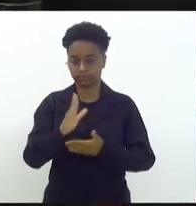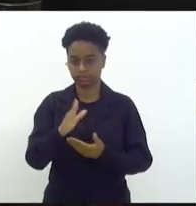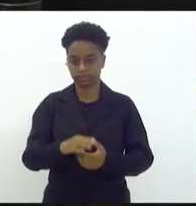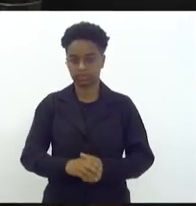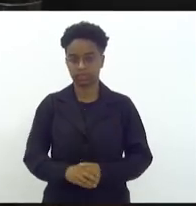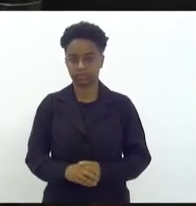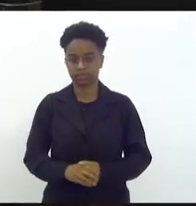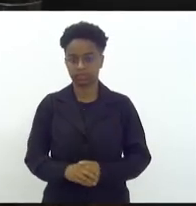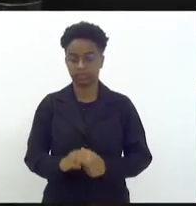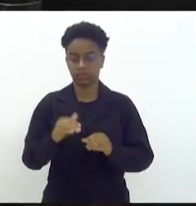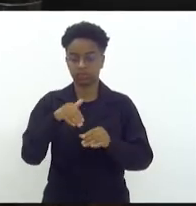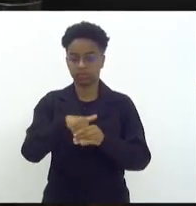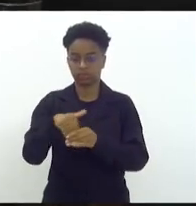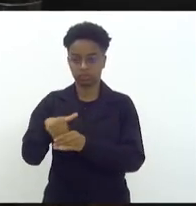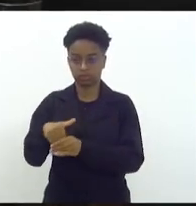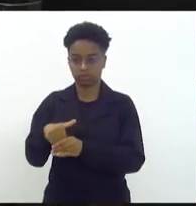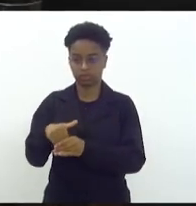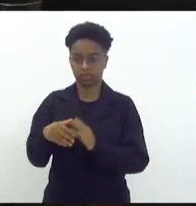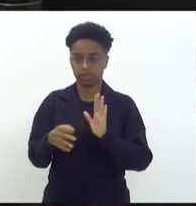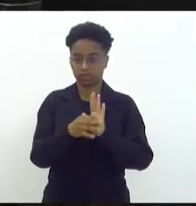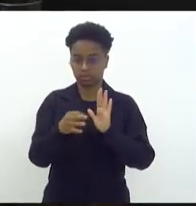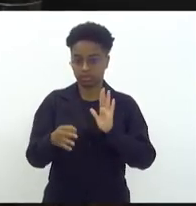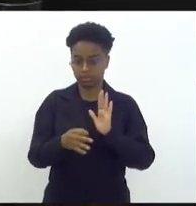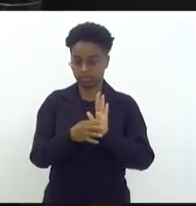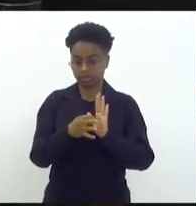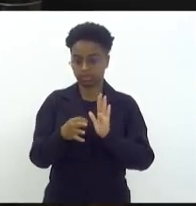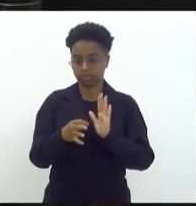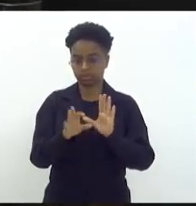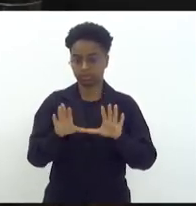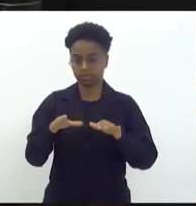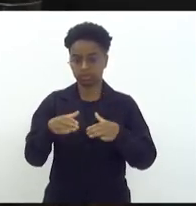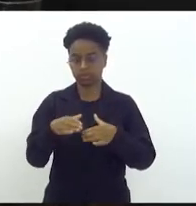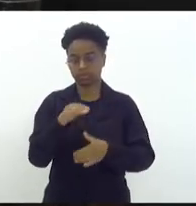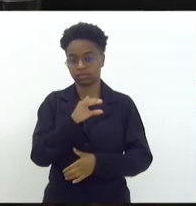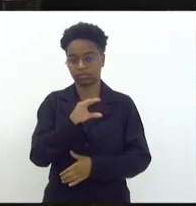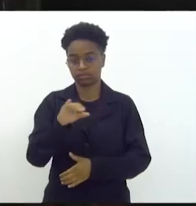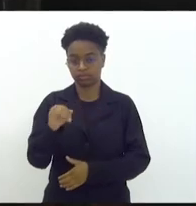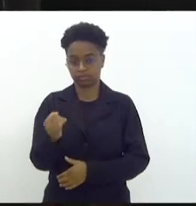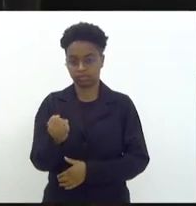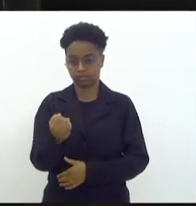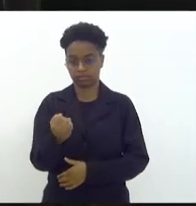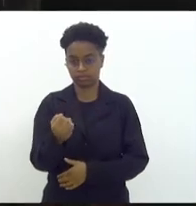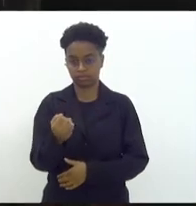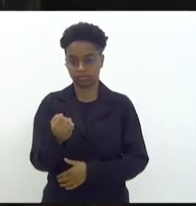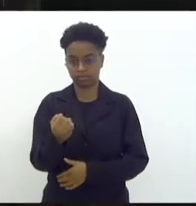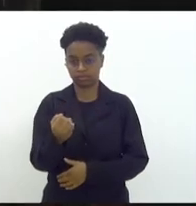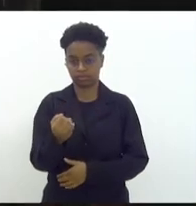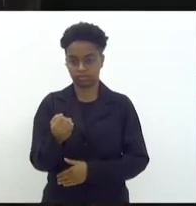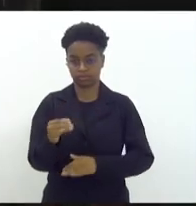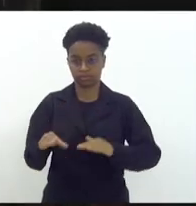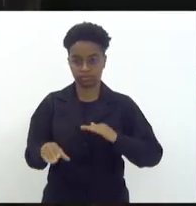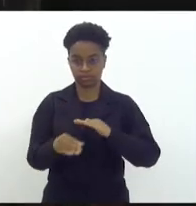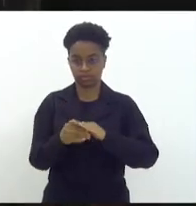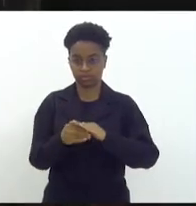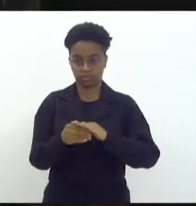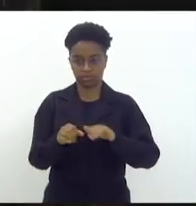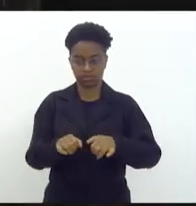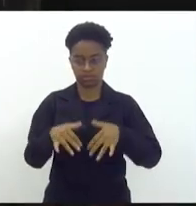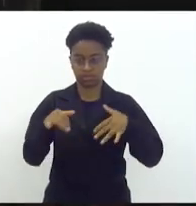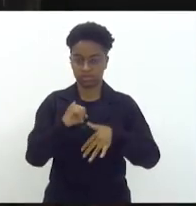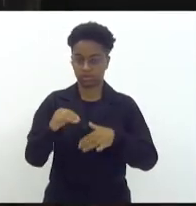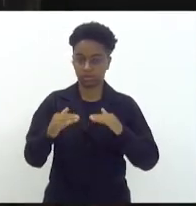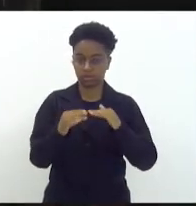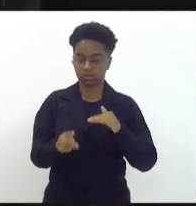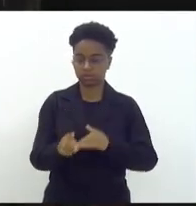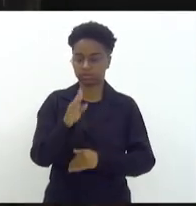Aprovado. Em votação, o parecer da comissão da CCJ, as emendas de plenário. Senhores que aprovam